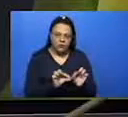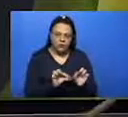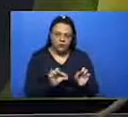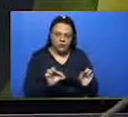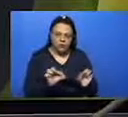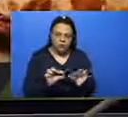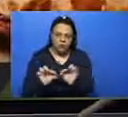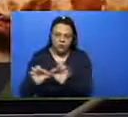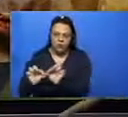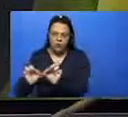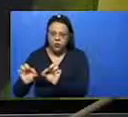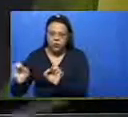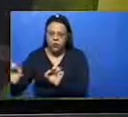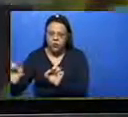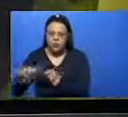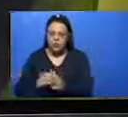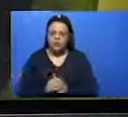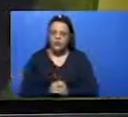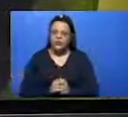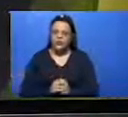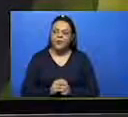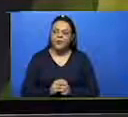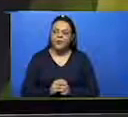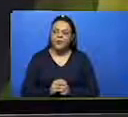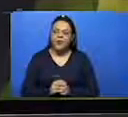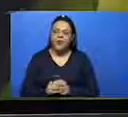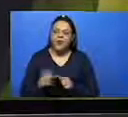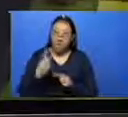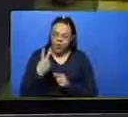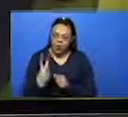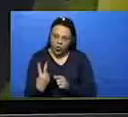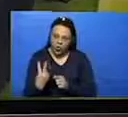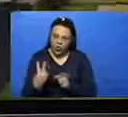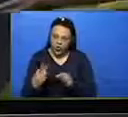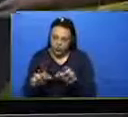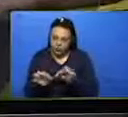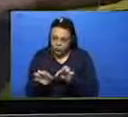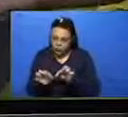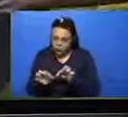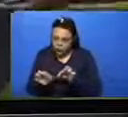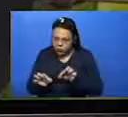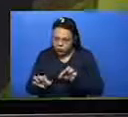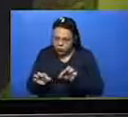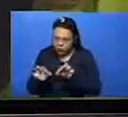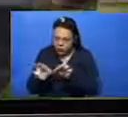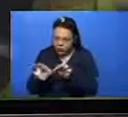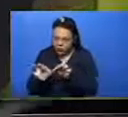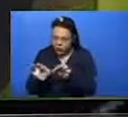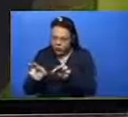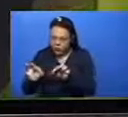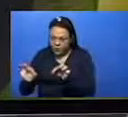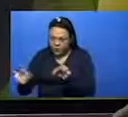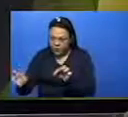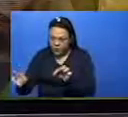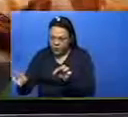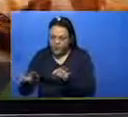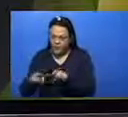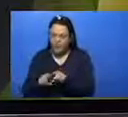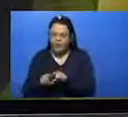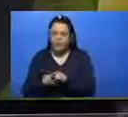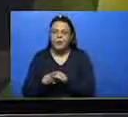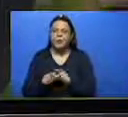circunferência, ok? Então, ó, 2 raios e um arco da circunferência.